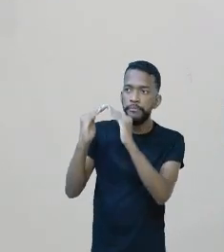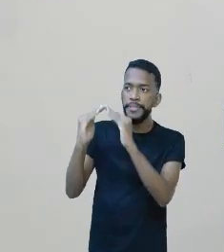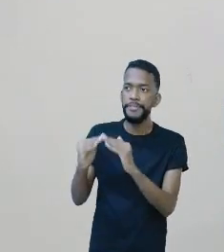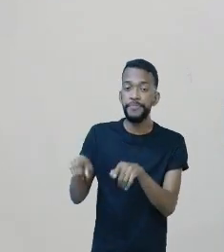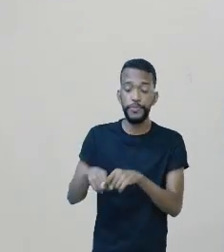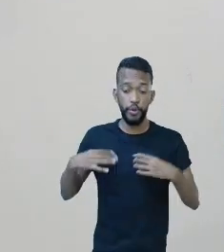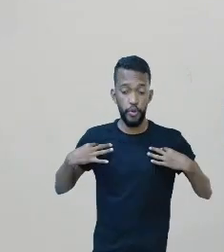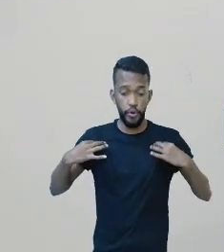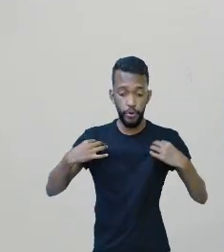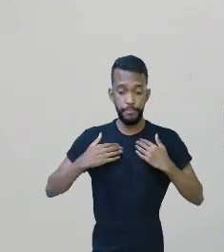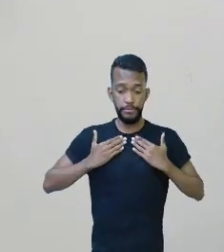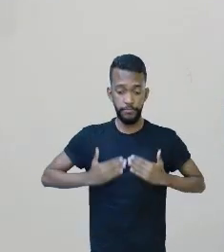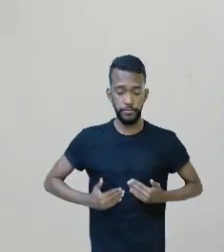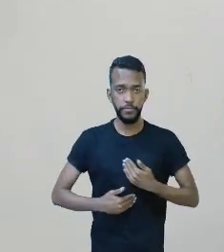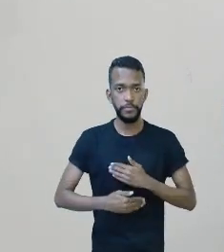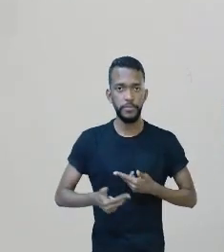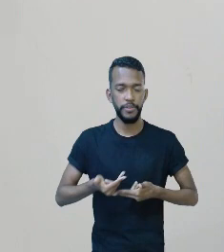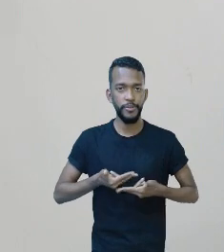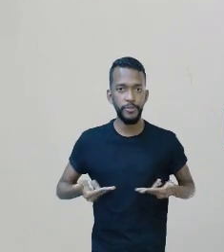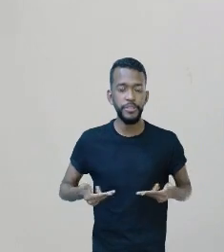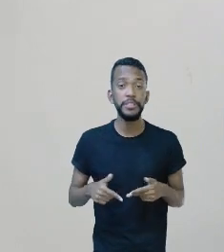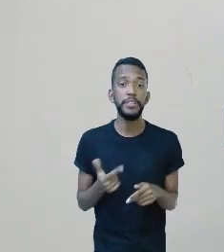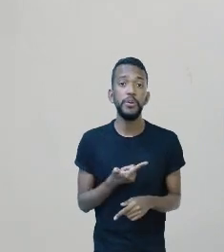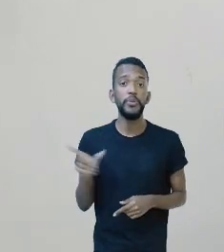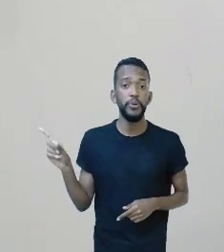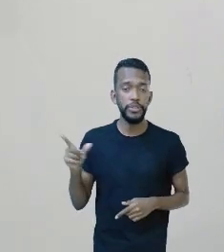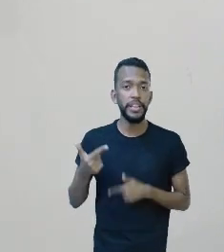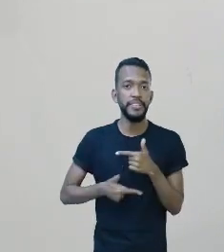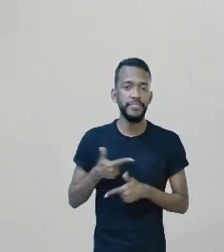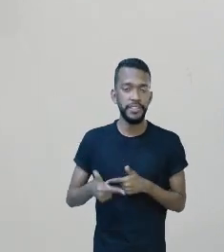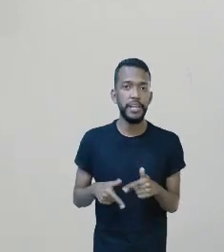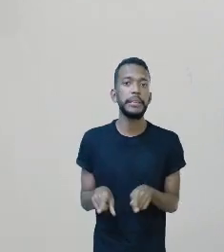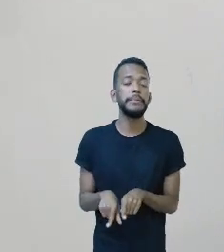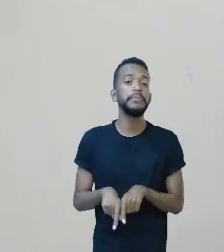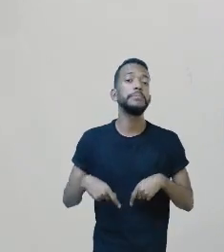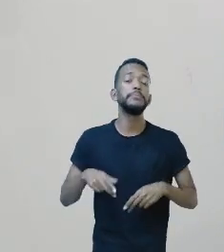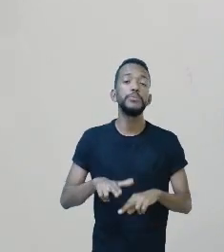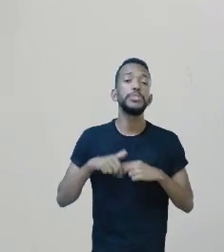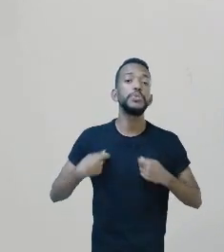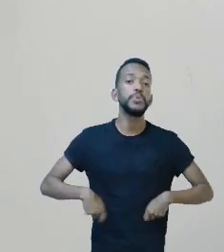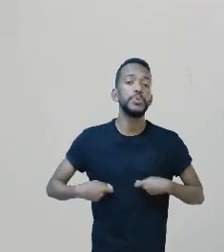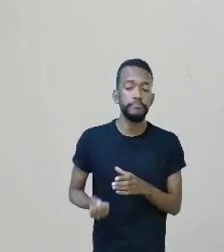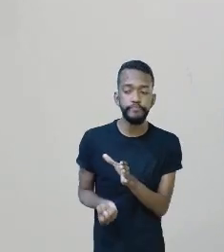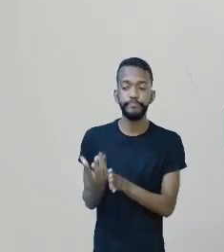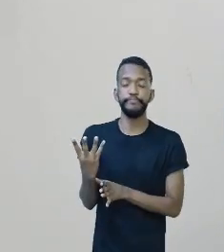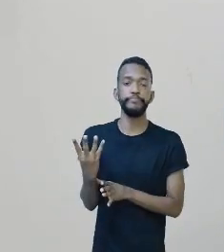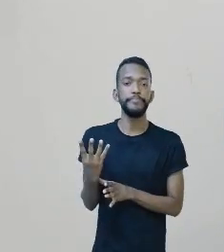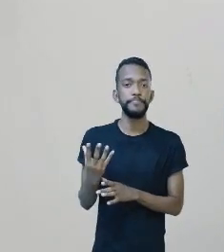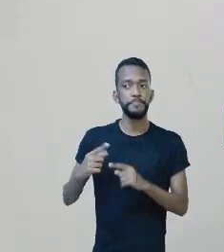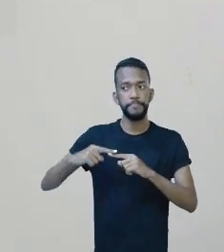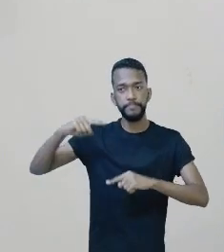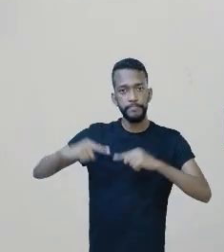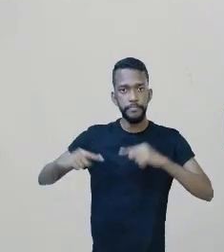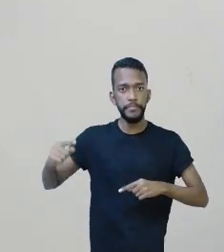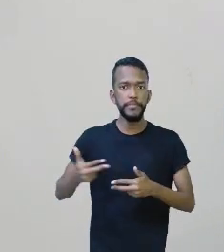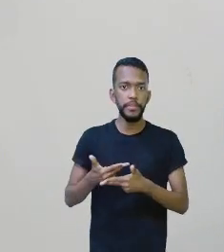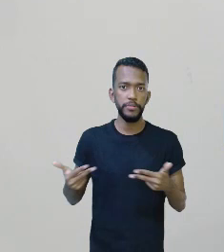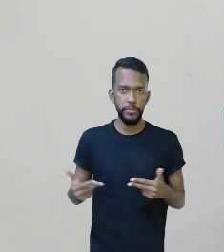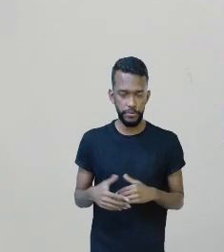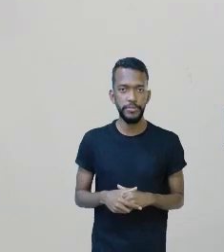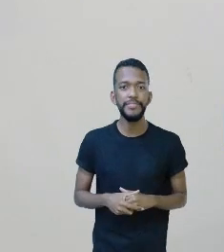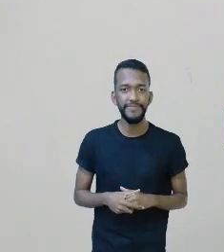modelavam roupas e outras atividades. Por isso que surgiu a necessidade de medir as